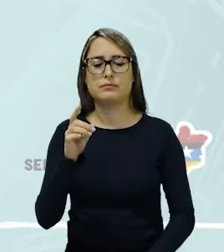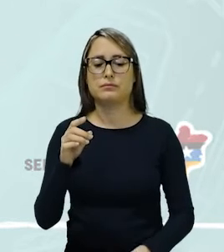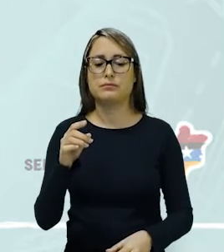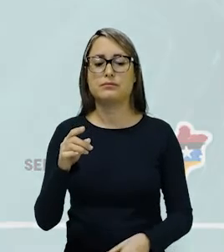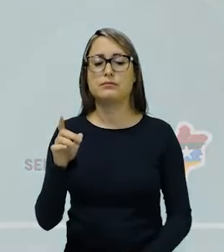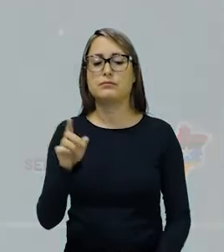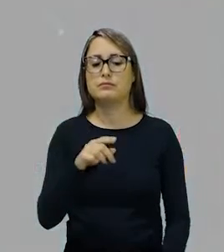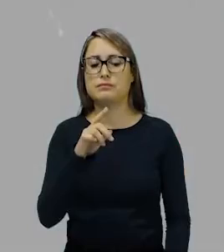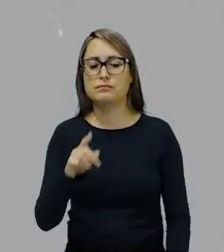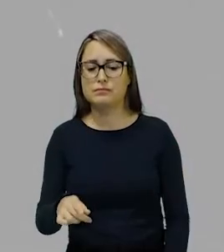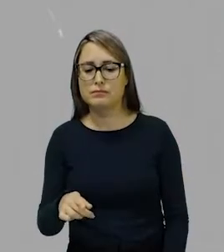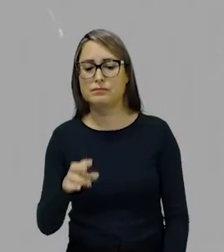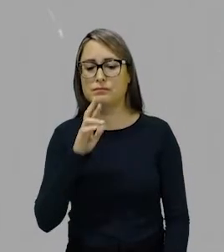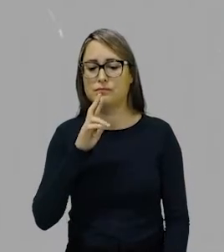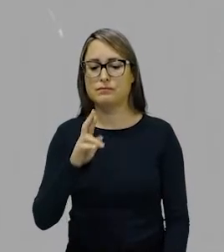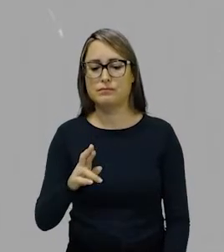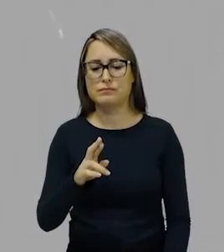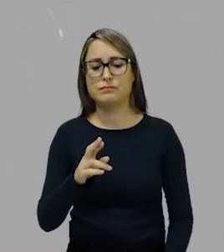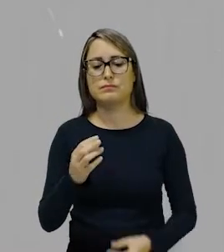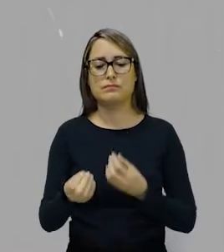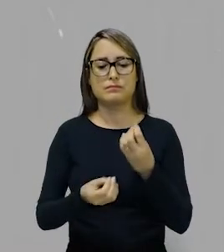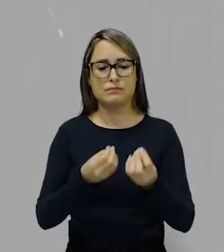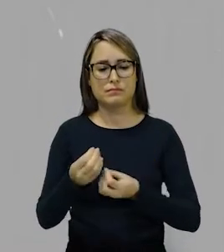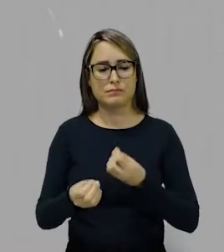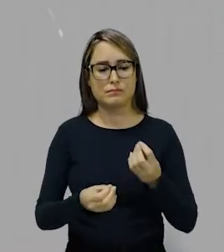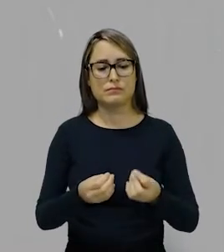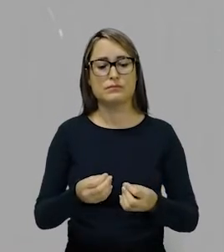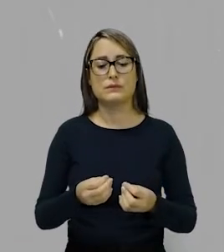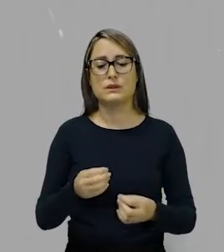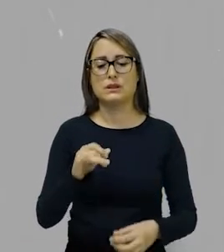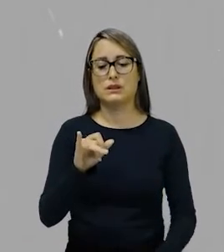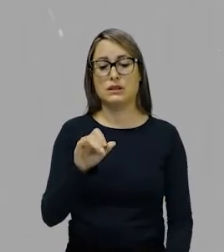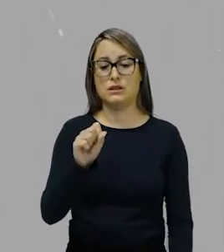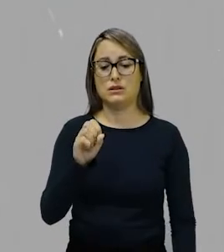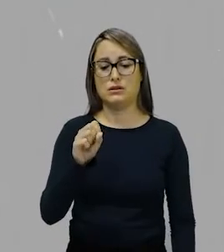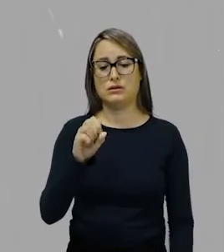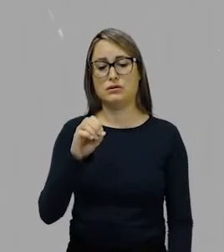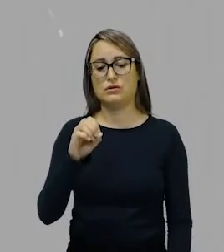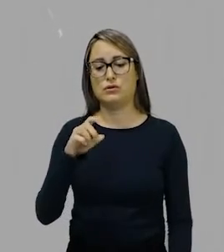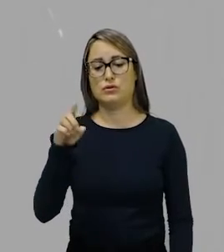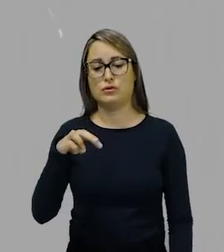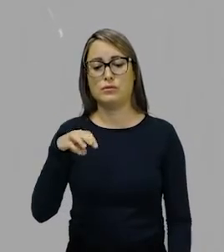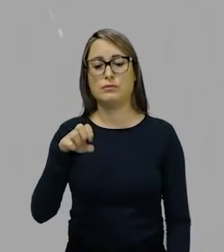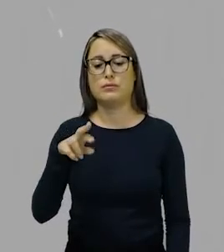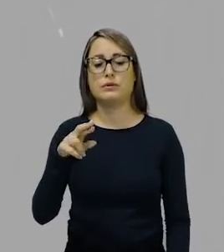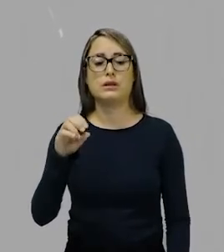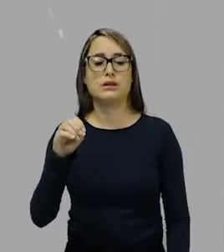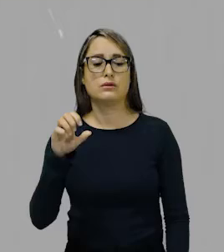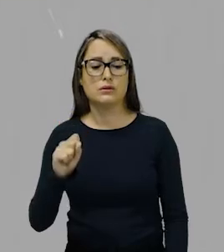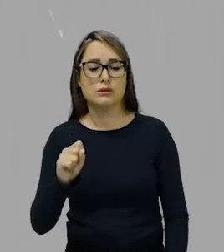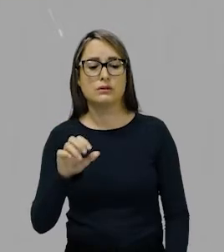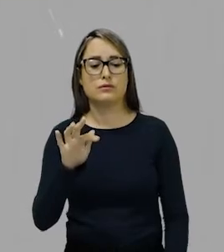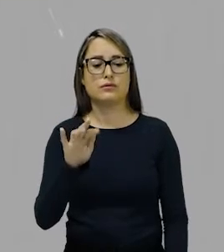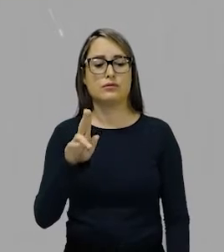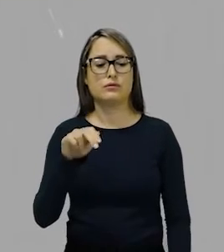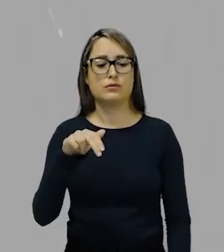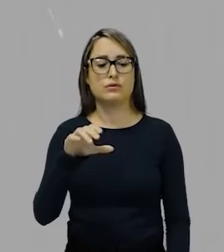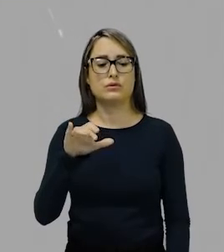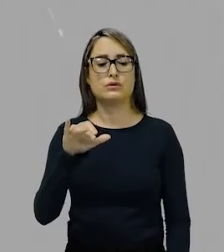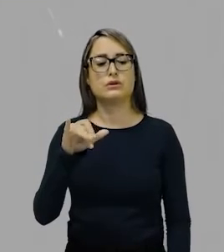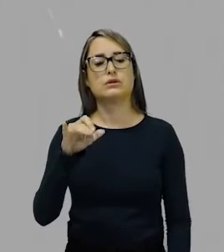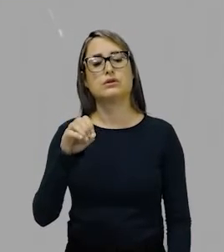apresenta, respectivamente, os isômeros funcionais dessas substâncias. Então, a primeira substância é